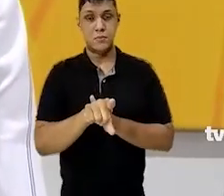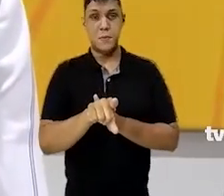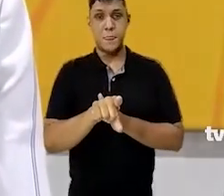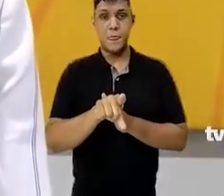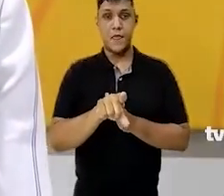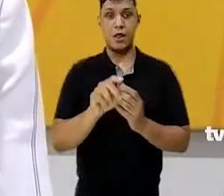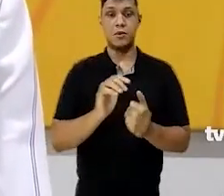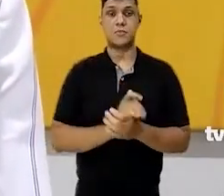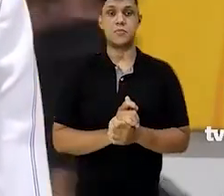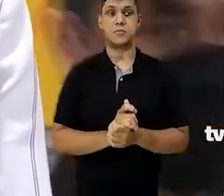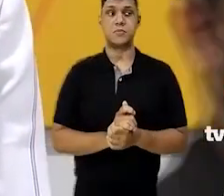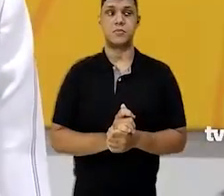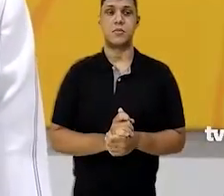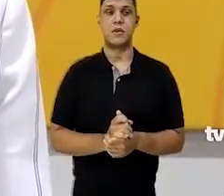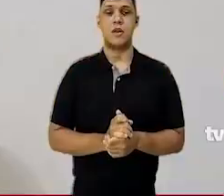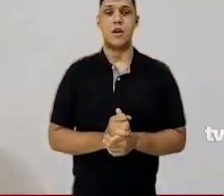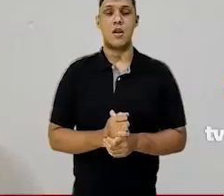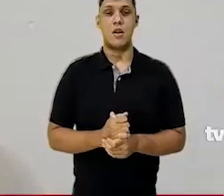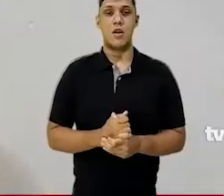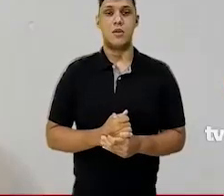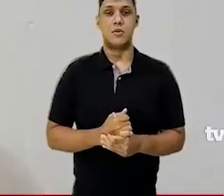vai ser a seguinte.